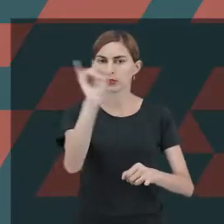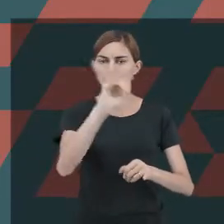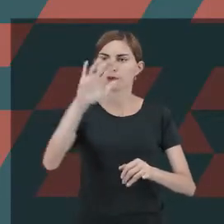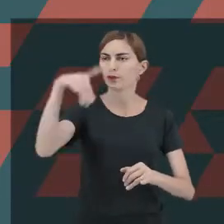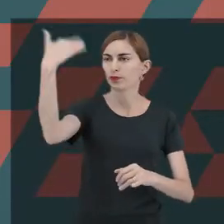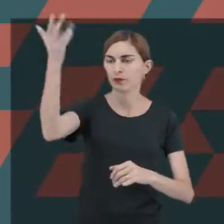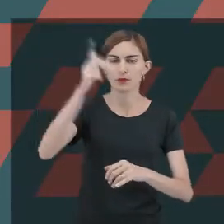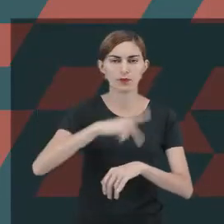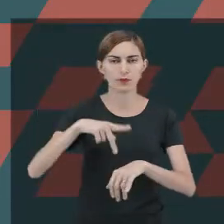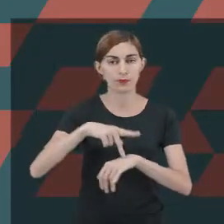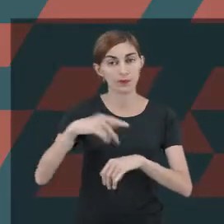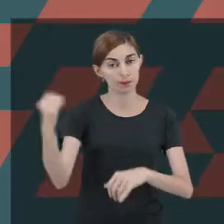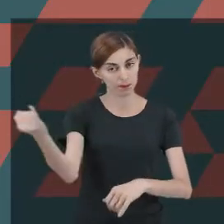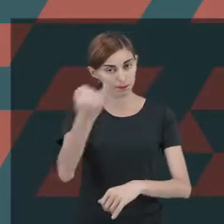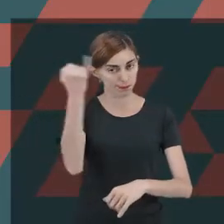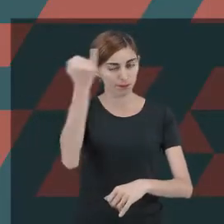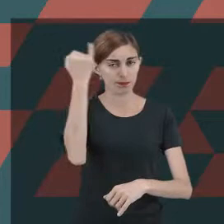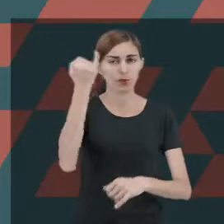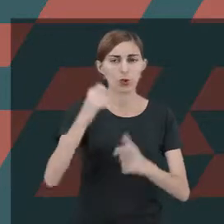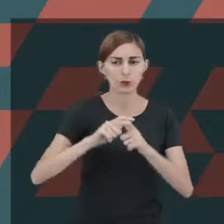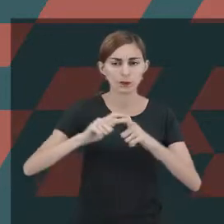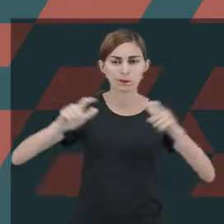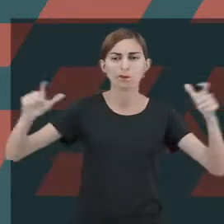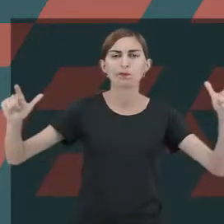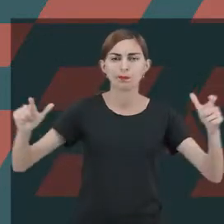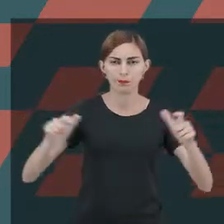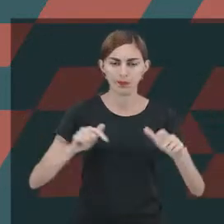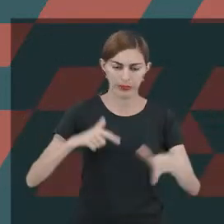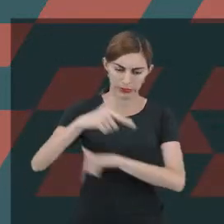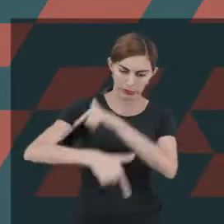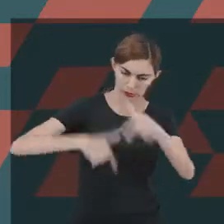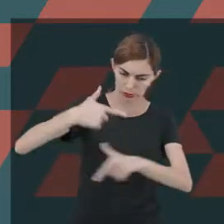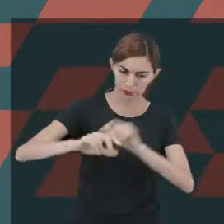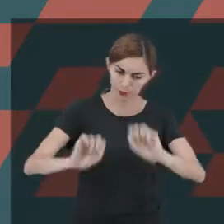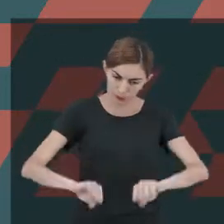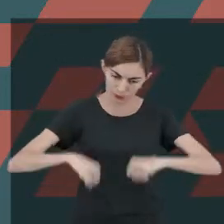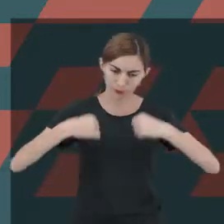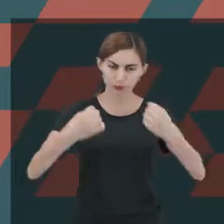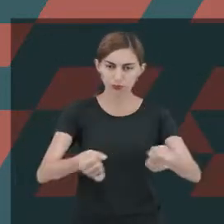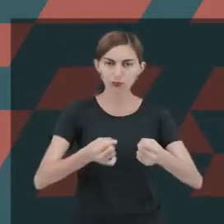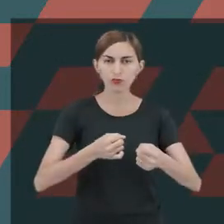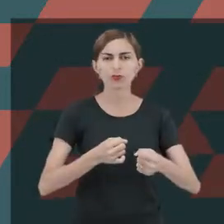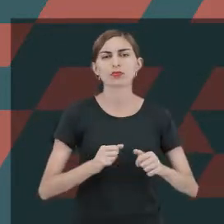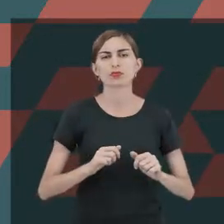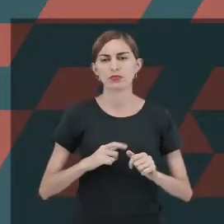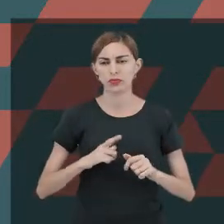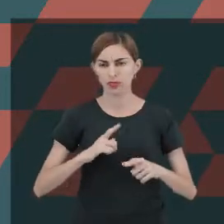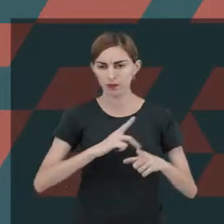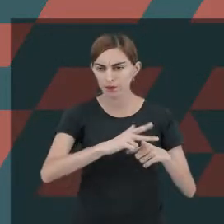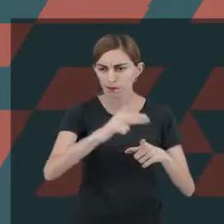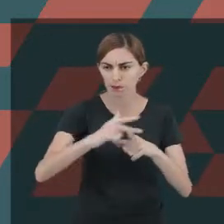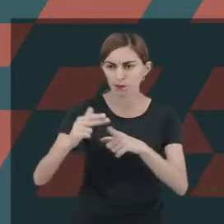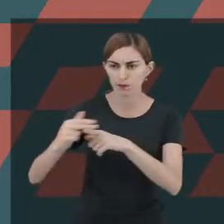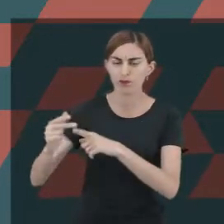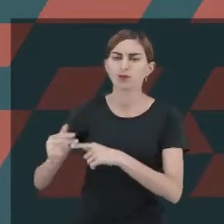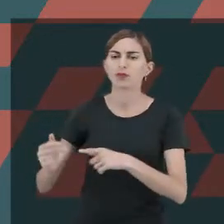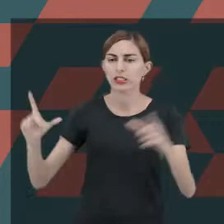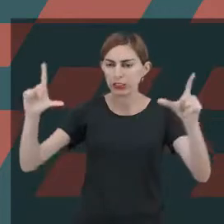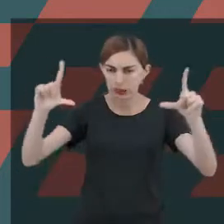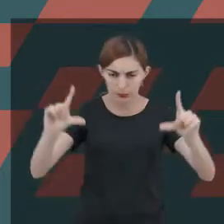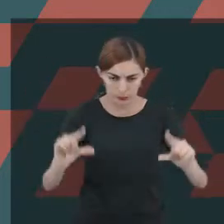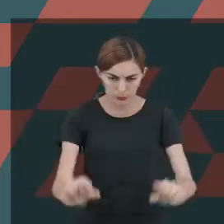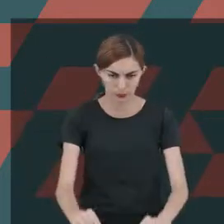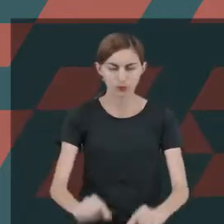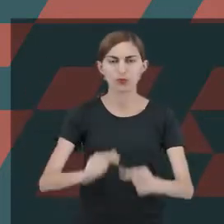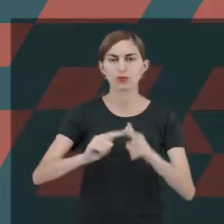Isso é importante para quê? Para que se aumente os trabalhos e os esforços para que possa tentar combater de uma maneira mais